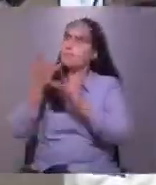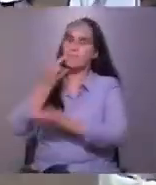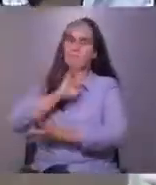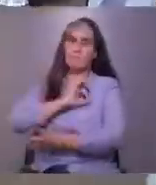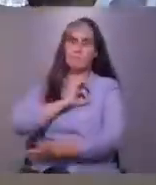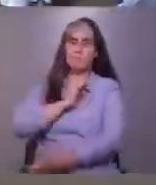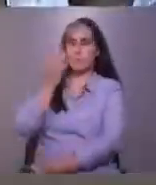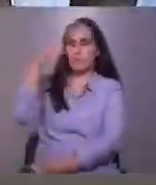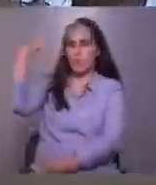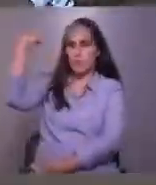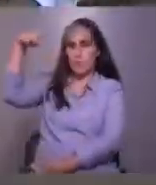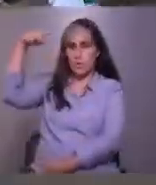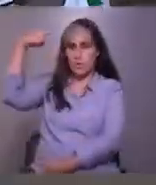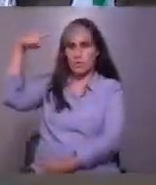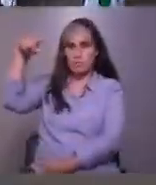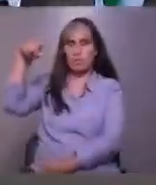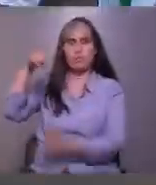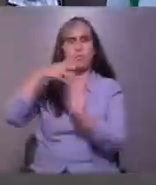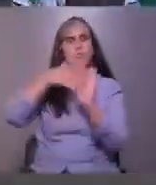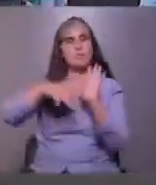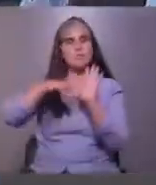cantemos jubilosamente.